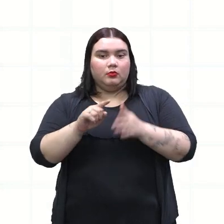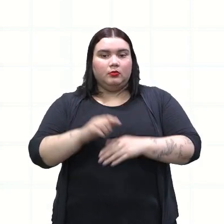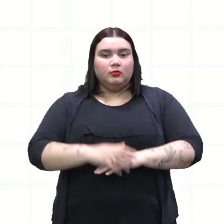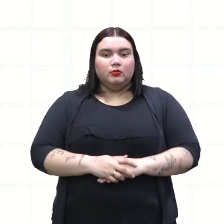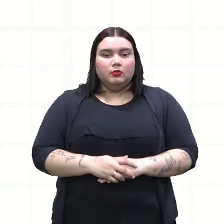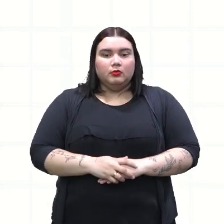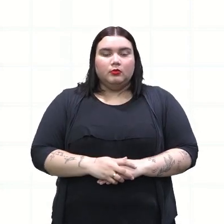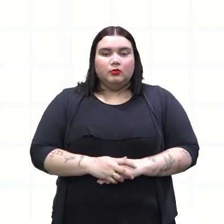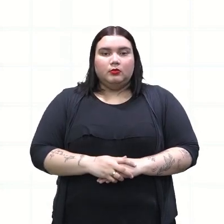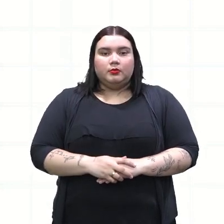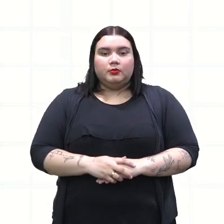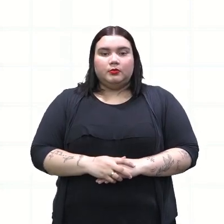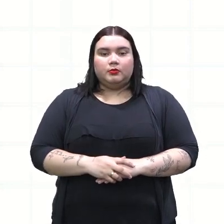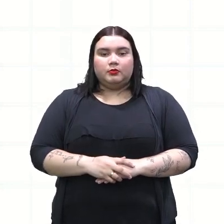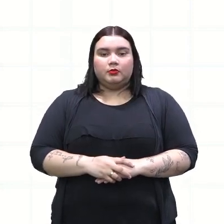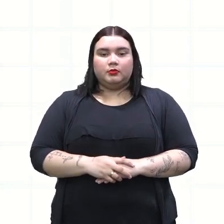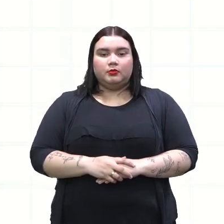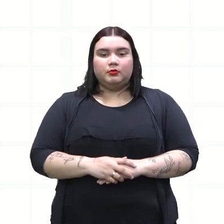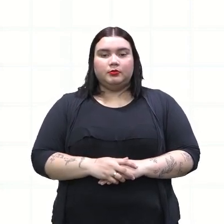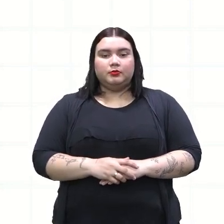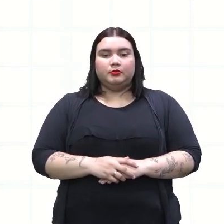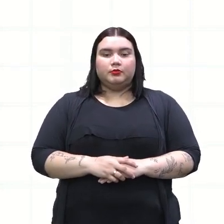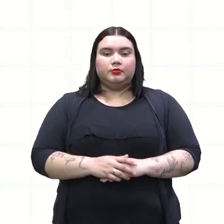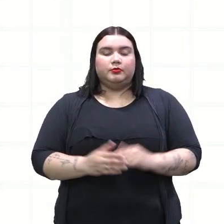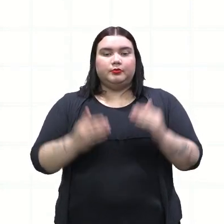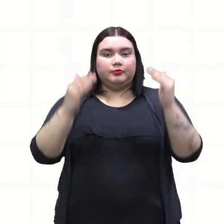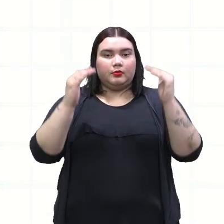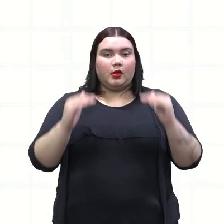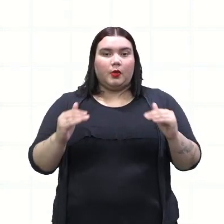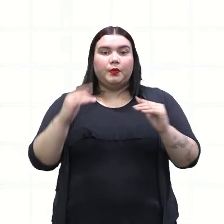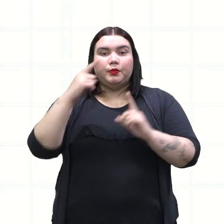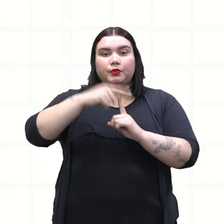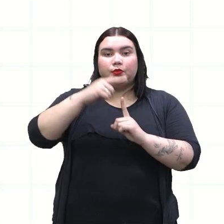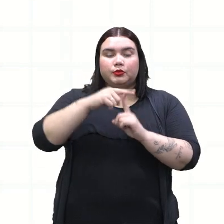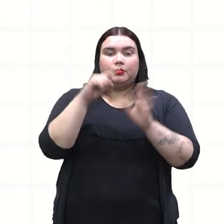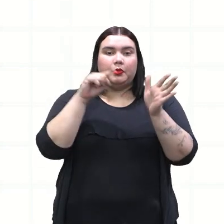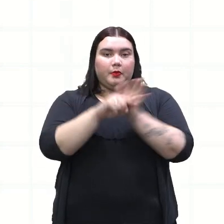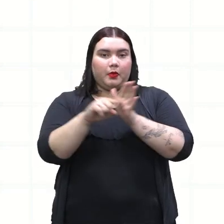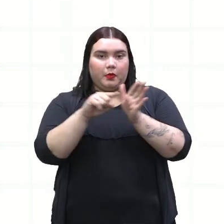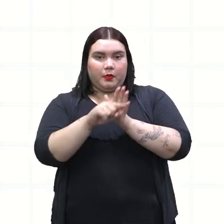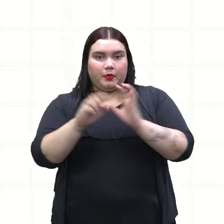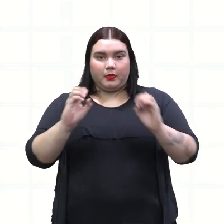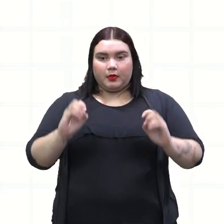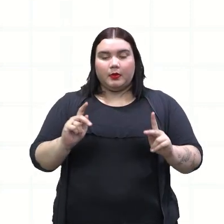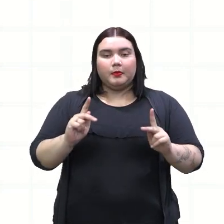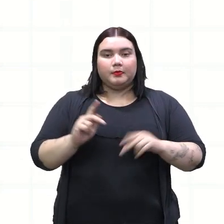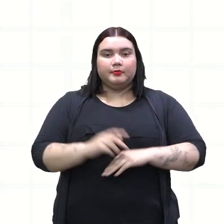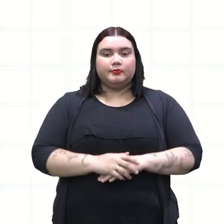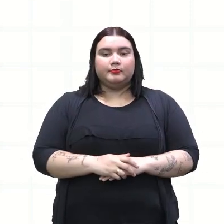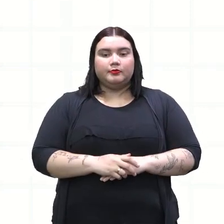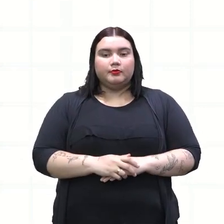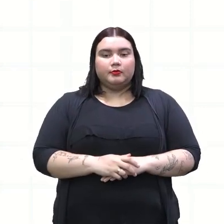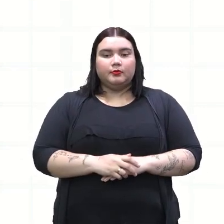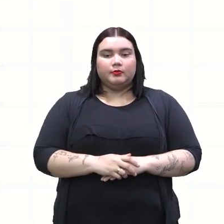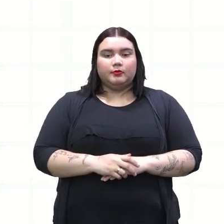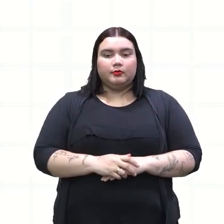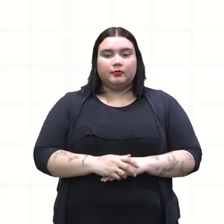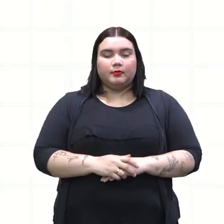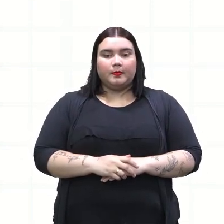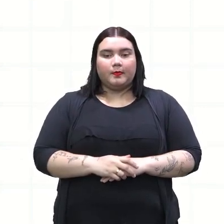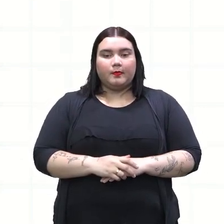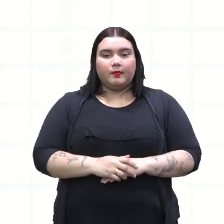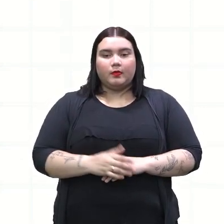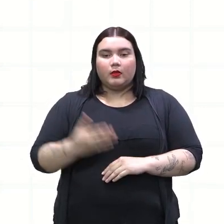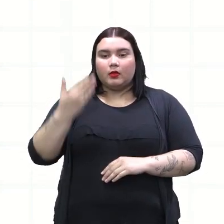afirmativa. Agora eu já tenho uma frase na forma interrogativa, ok? Então, iniciando com quem?